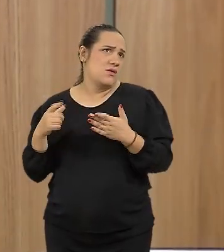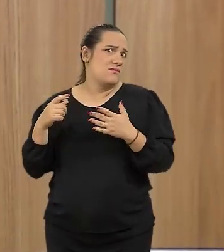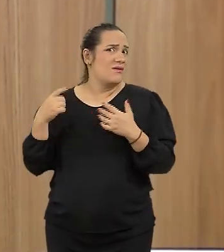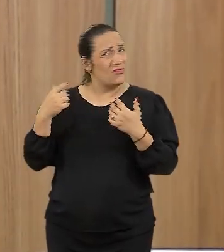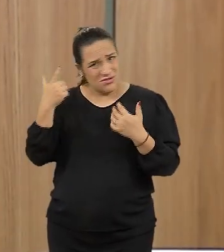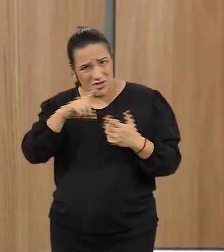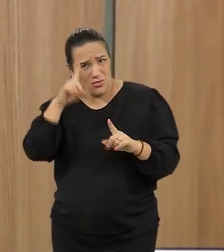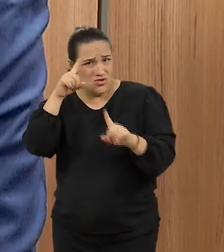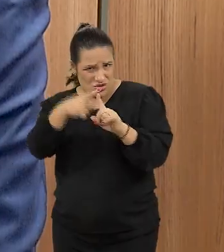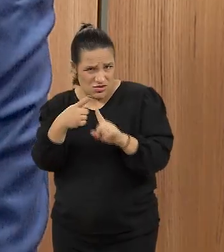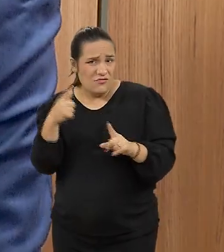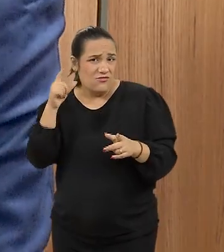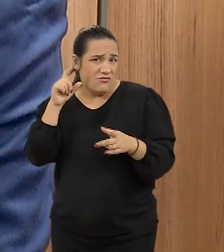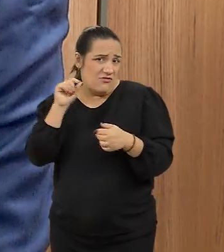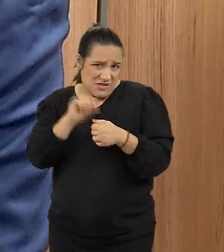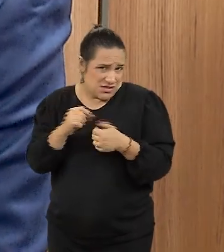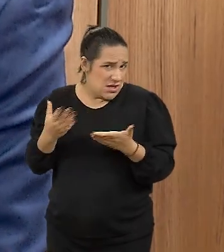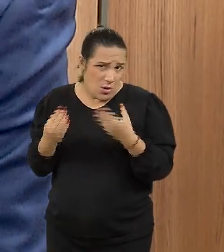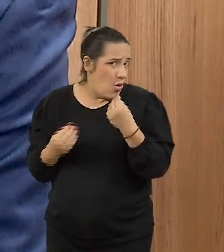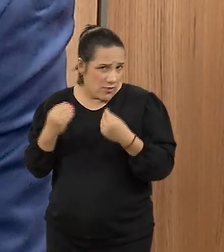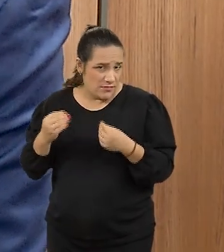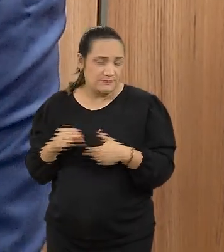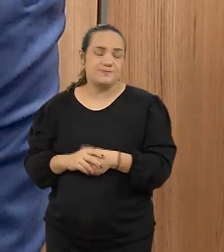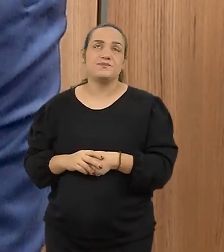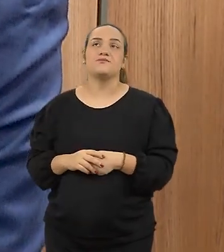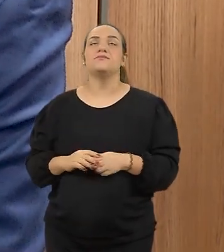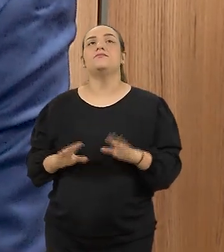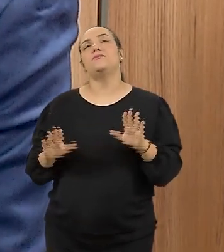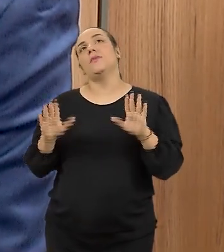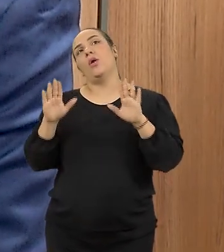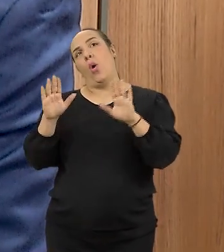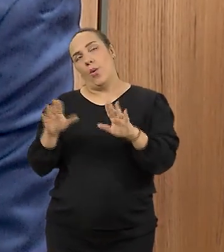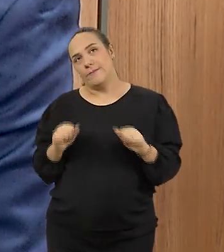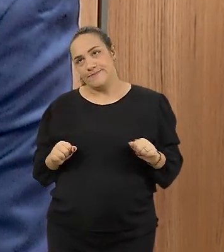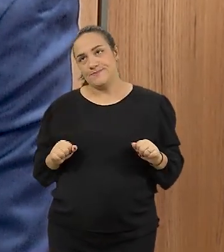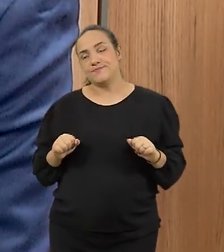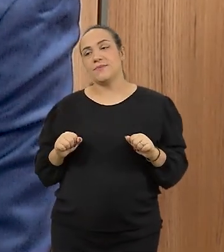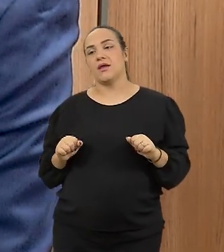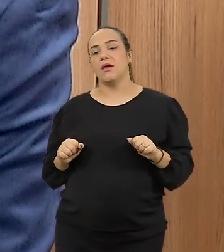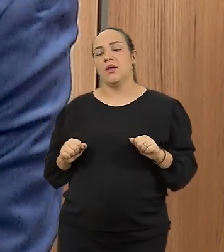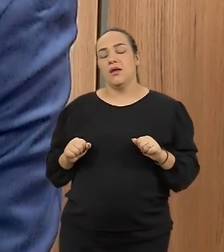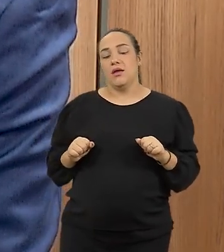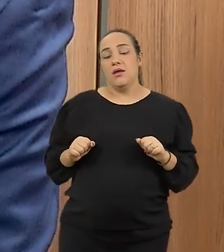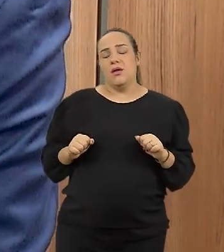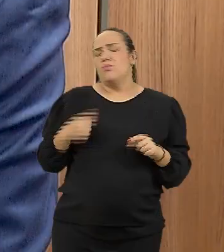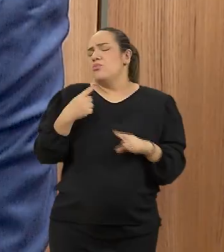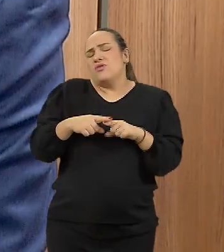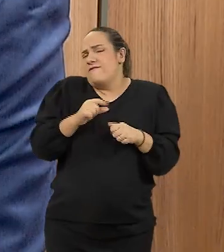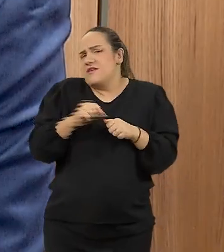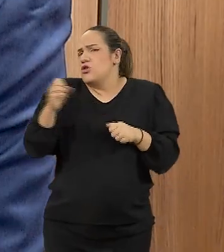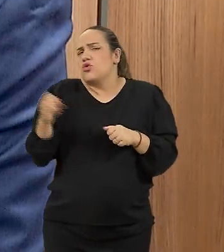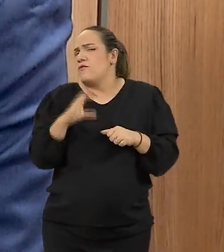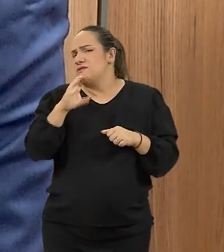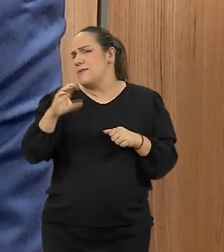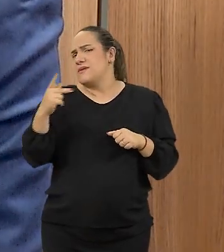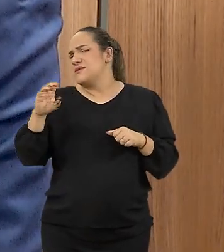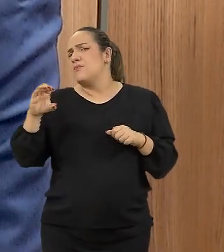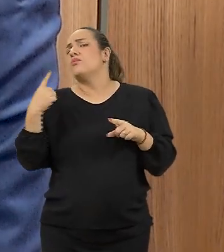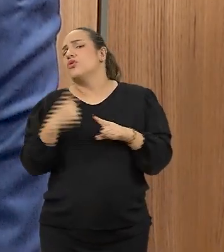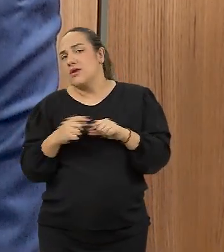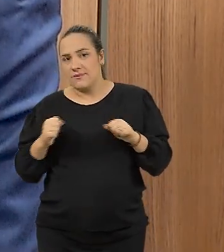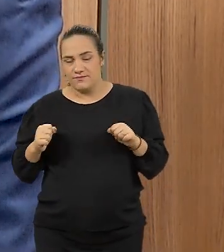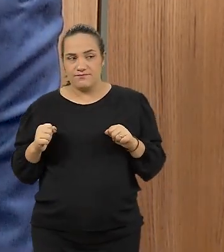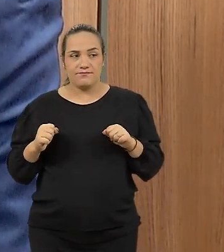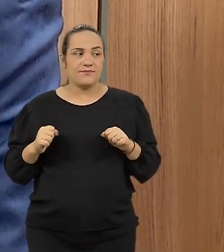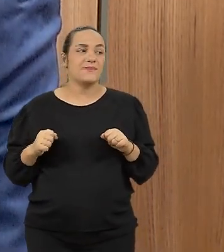que o senhor pensa sobre isso? Bom, para mim o que levou ao novo Código de Processo Civil foram